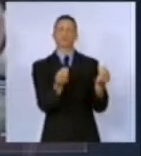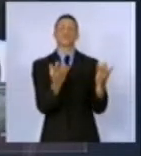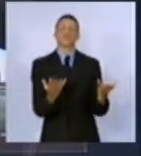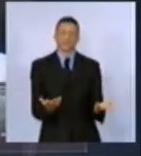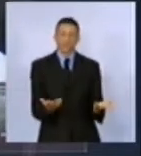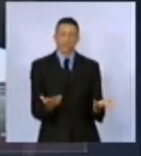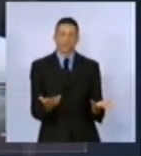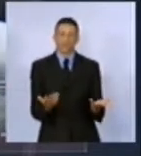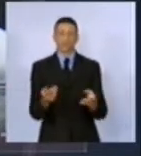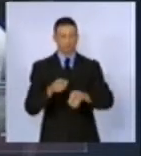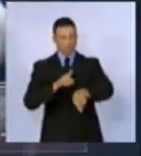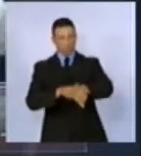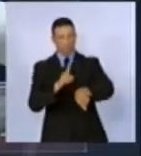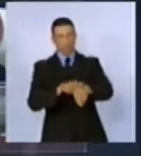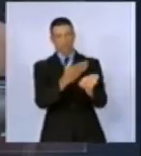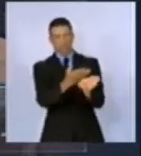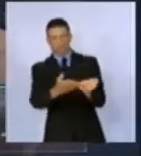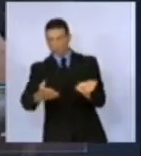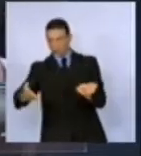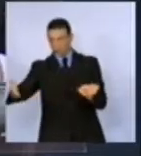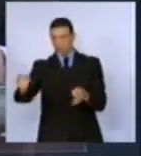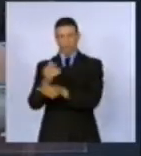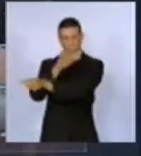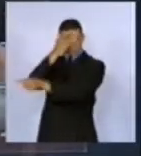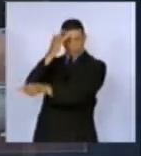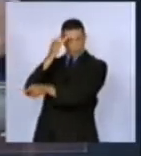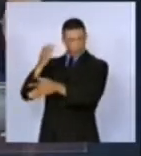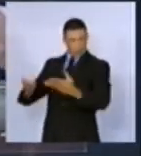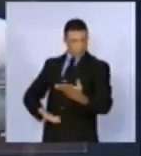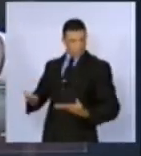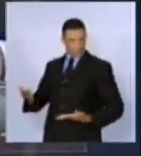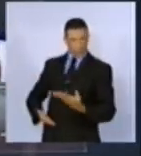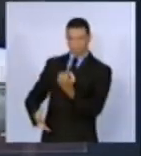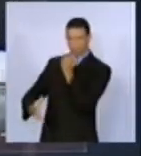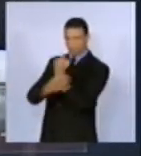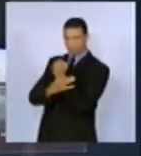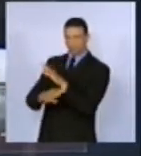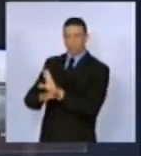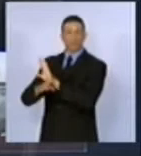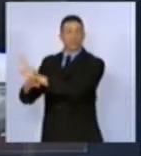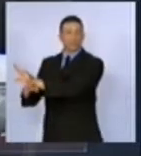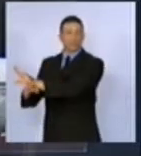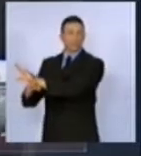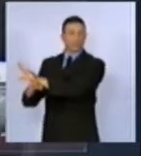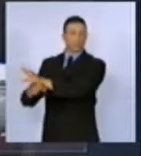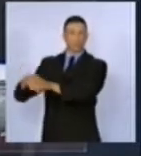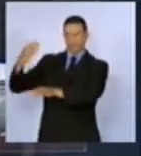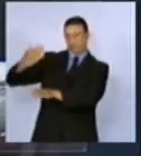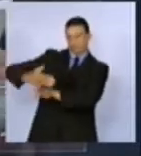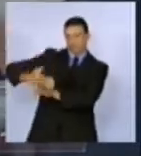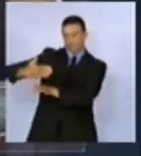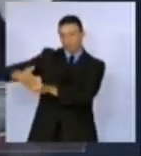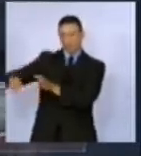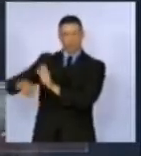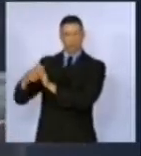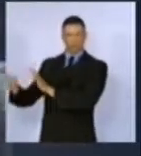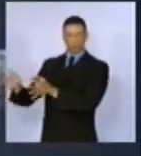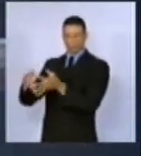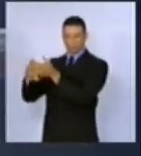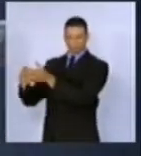faça dilação do prazo sem garantia de proteção ao trabalhador e que essa cana queimada também seja cortada pela por máquinas Muito